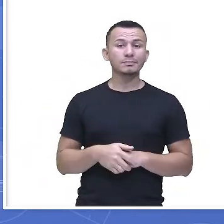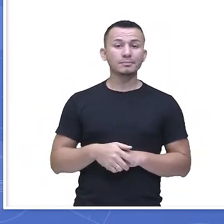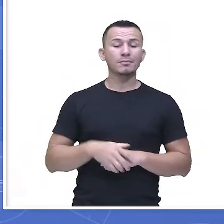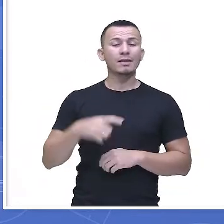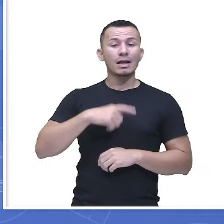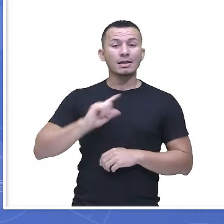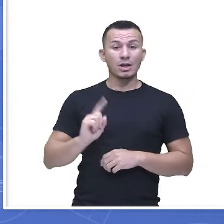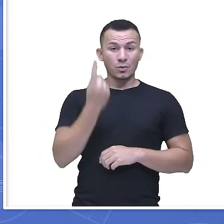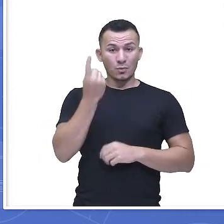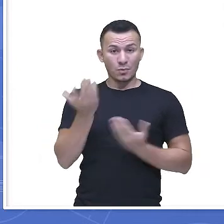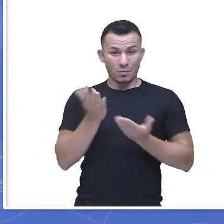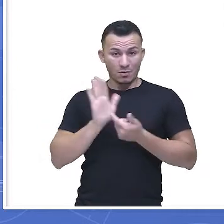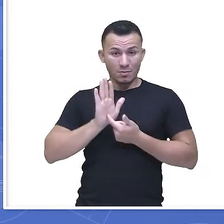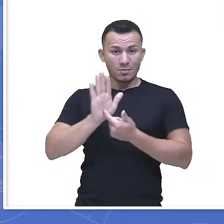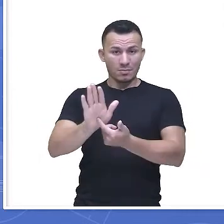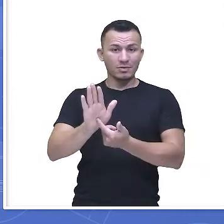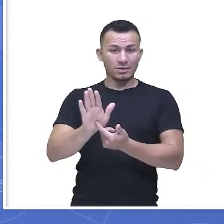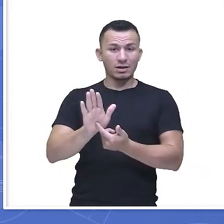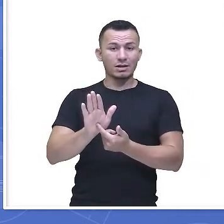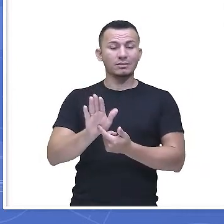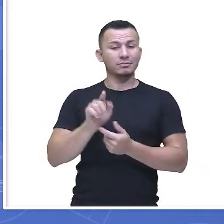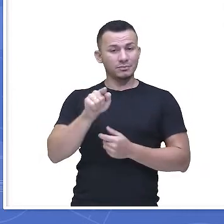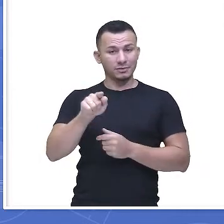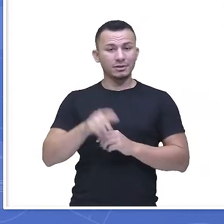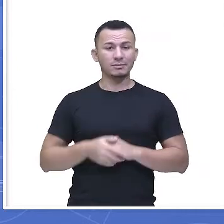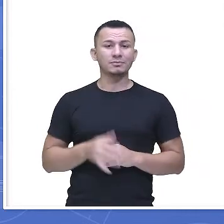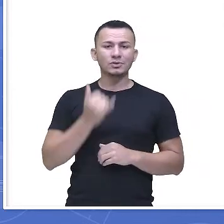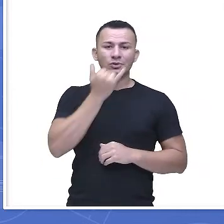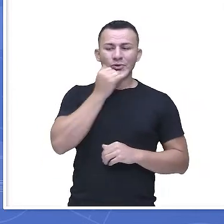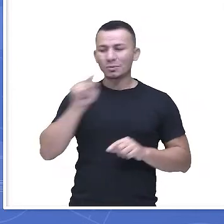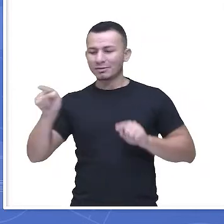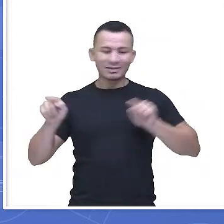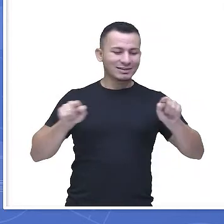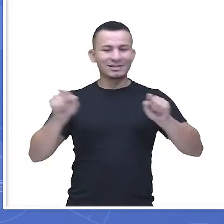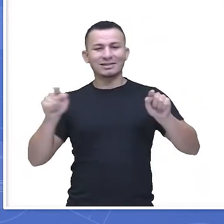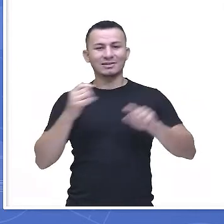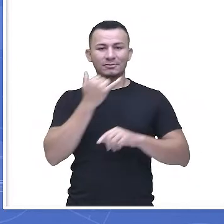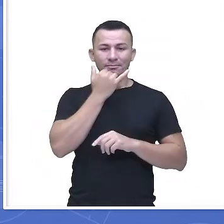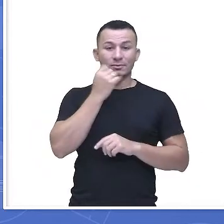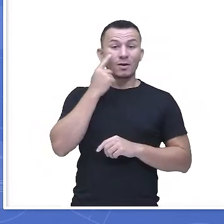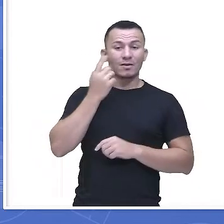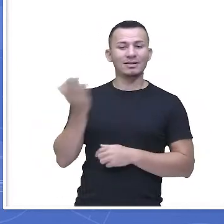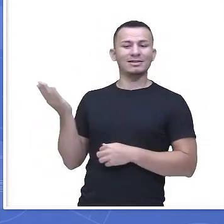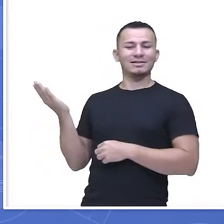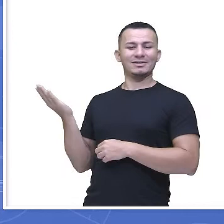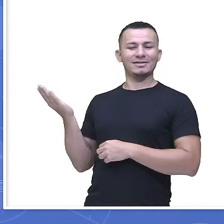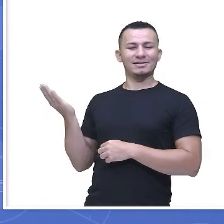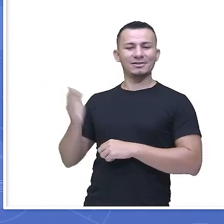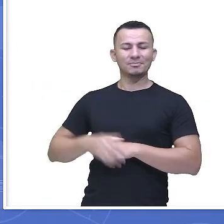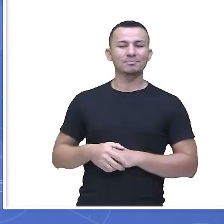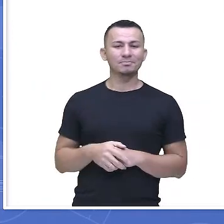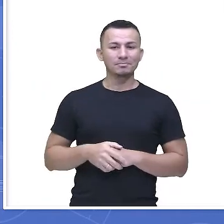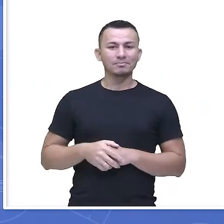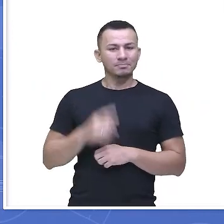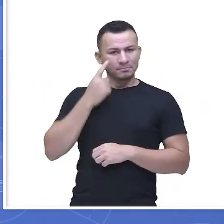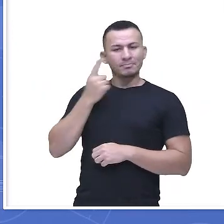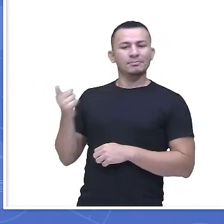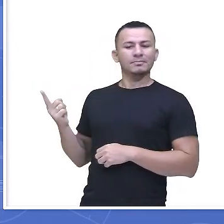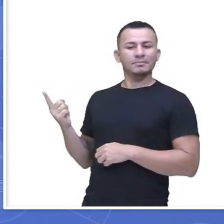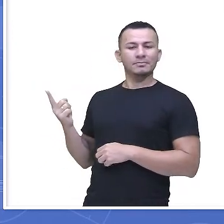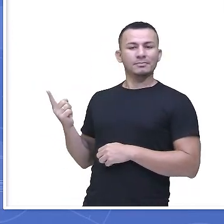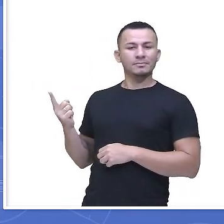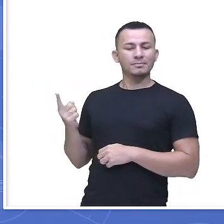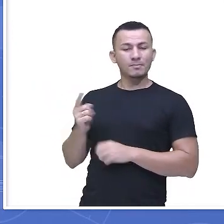é um aqui, na verdade, gente, eu não estou achando o microscópio. Esse microscópio aqui que eu vou colocar na tela para